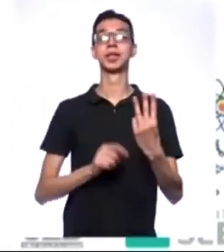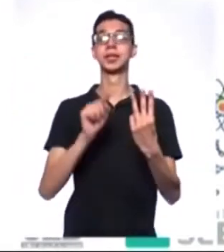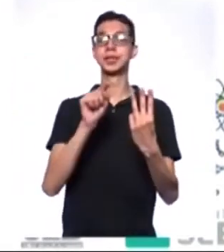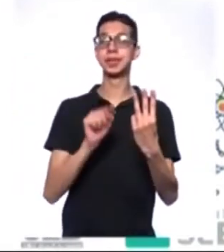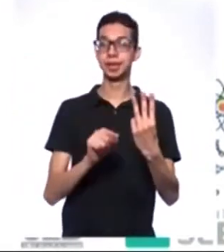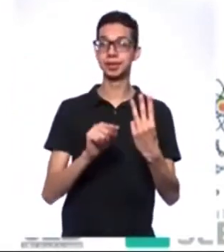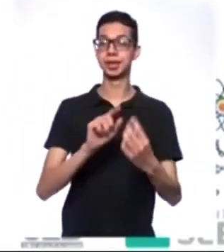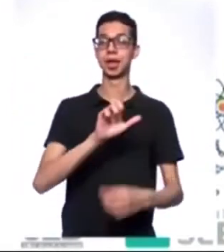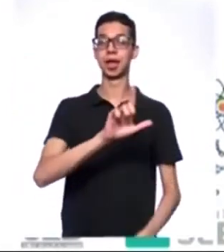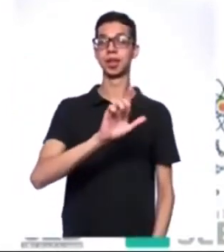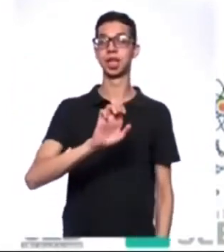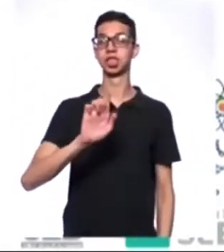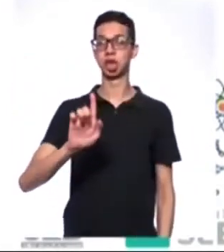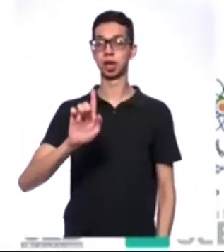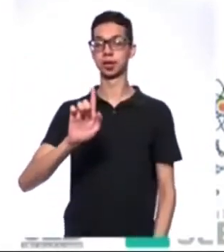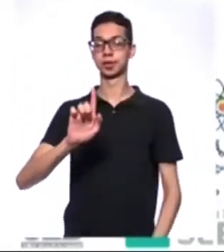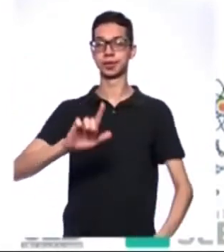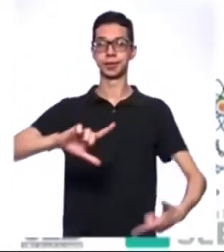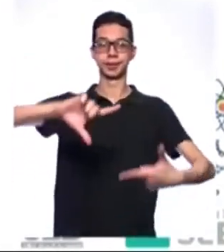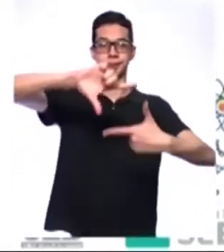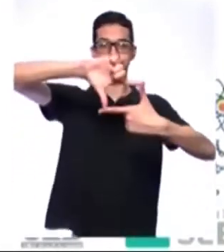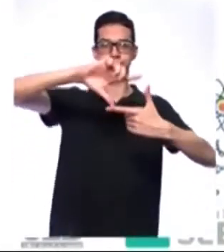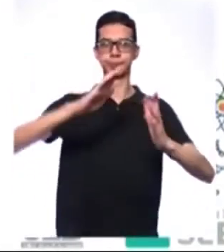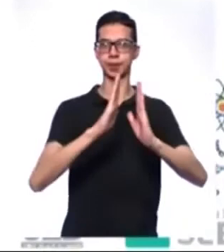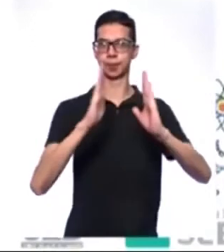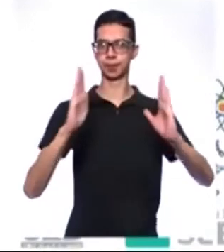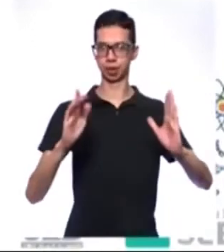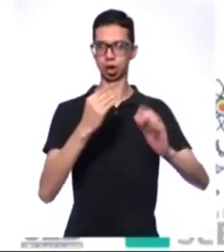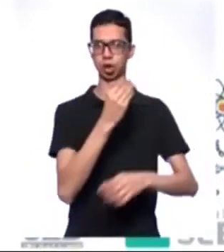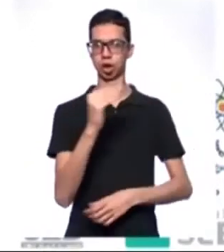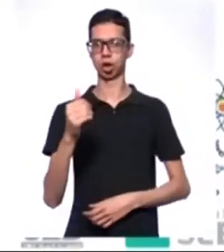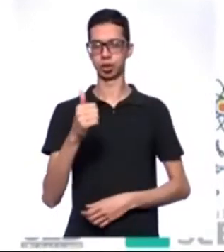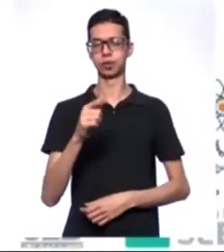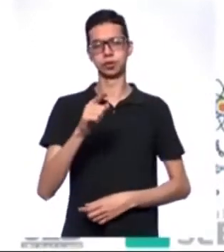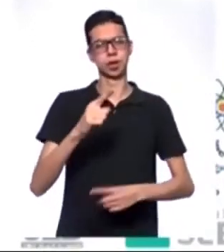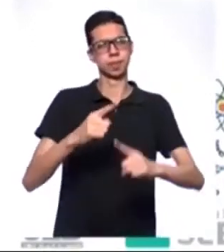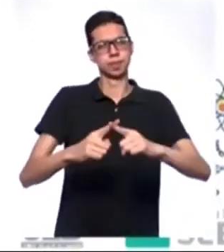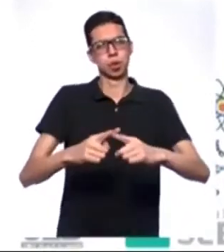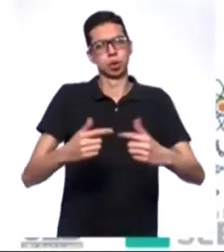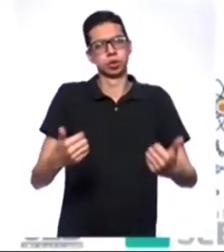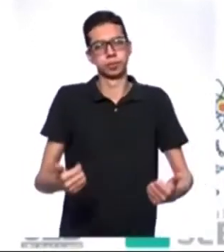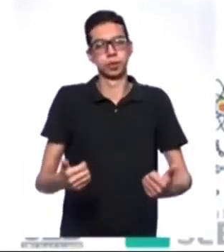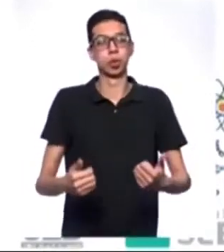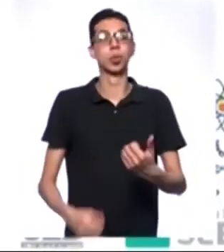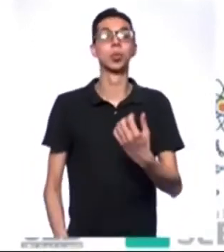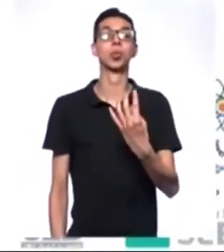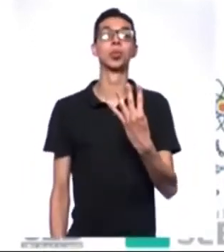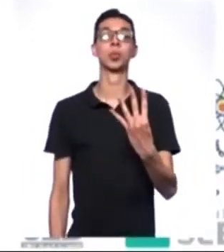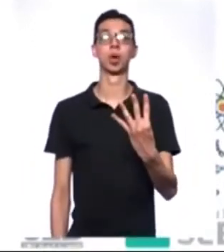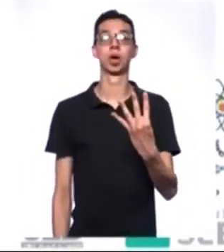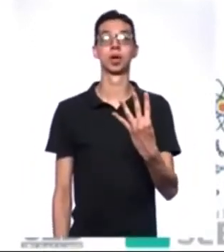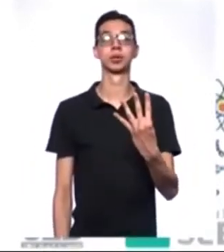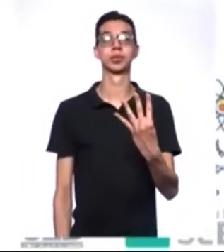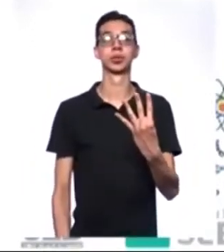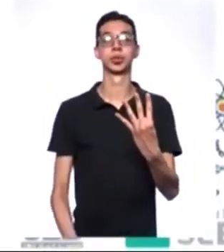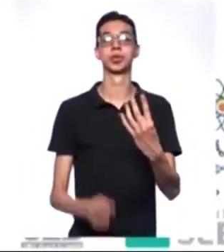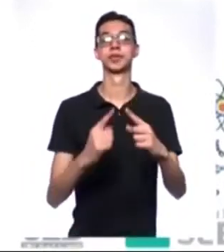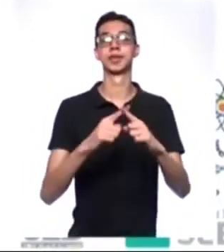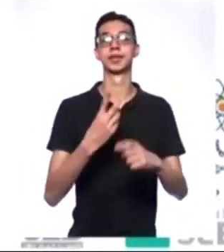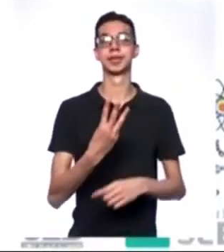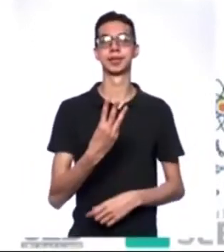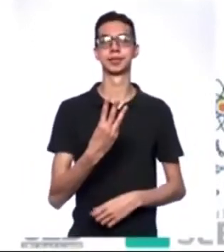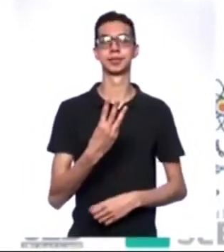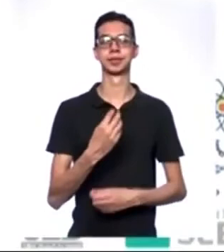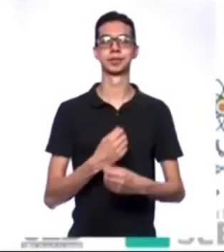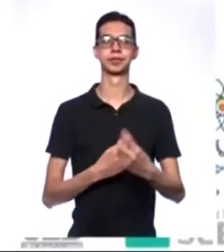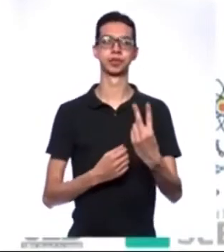blocão combinado aí você multiplica né fera 4 fatorial da 24 e três fatorial da